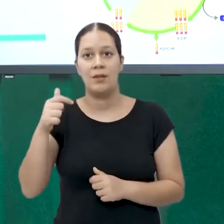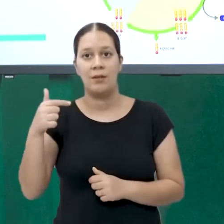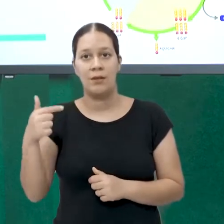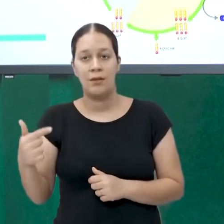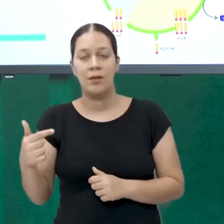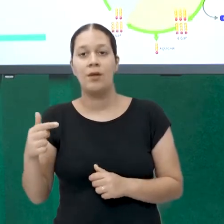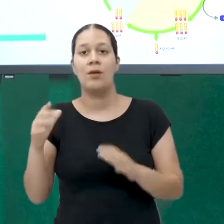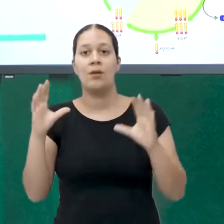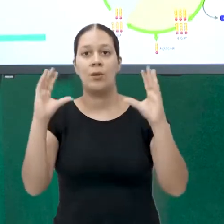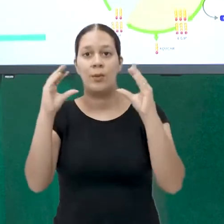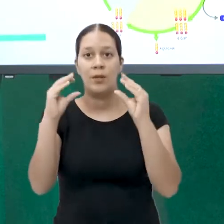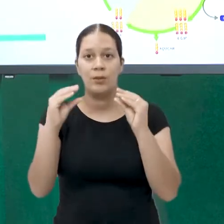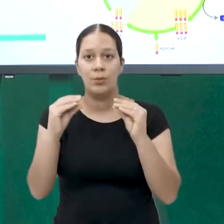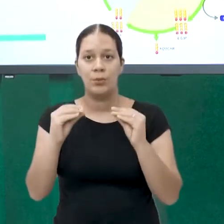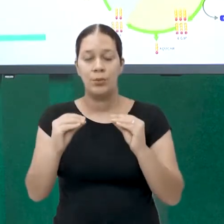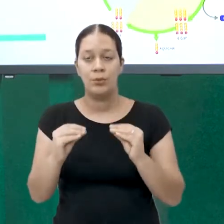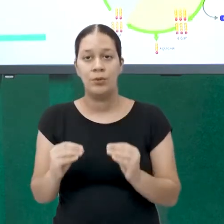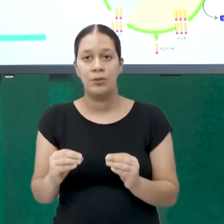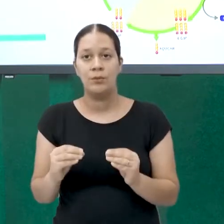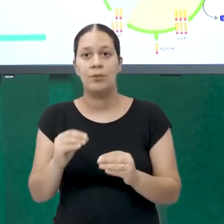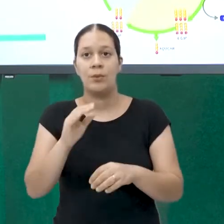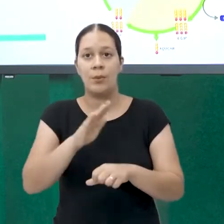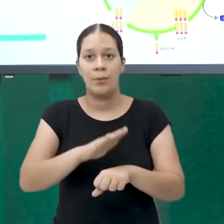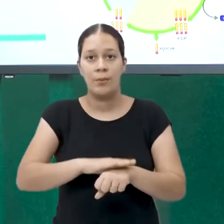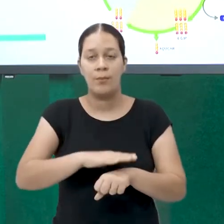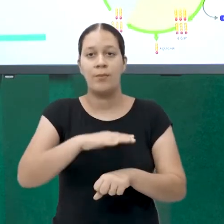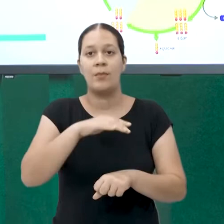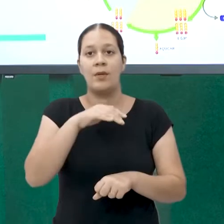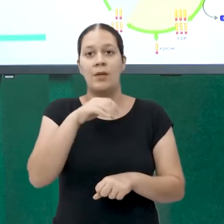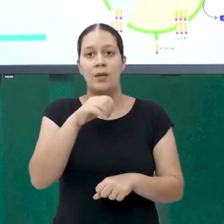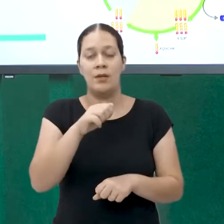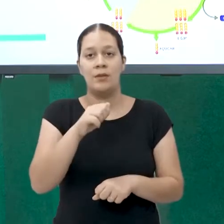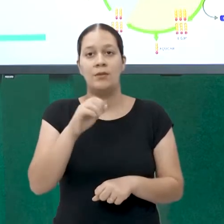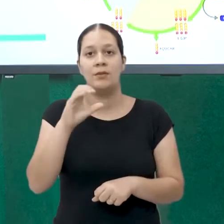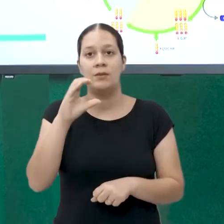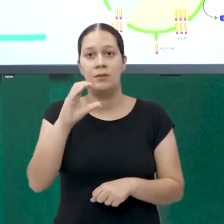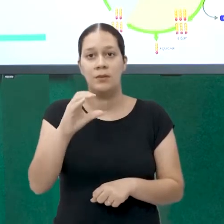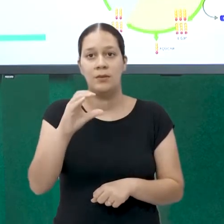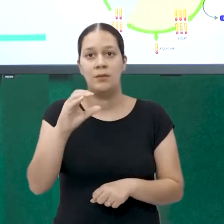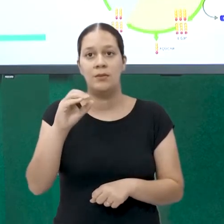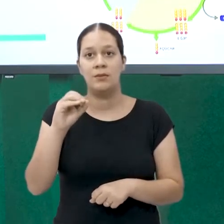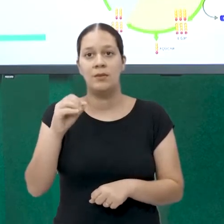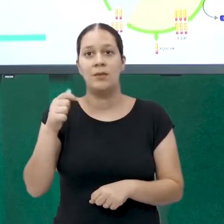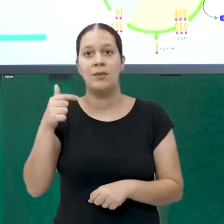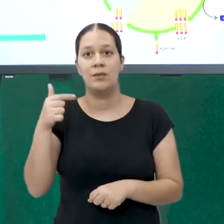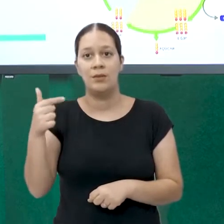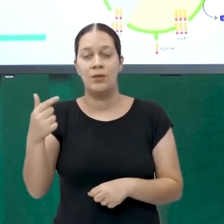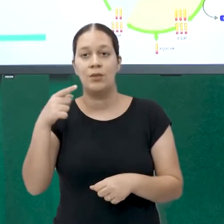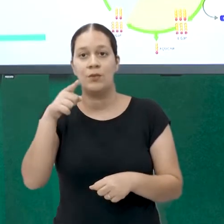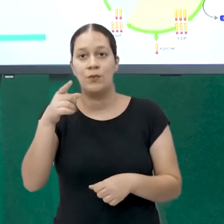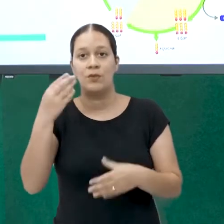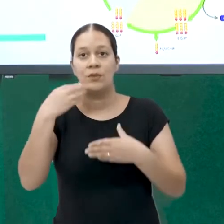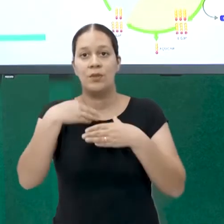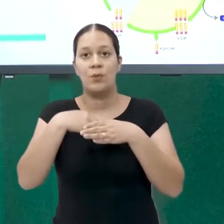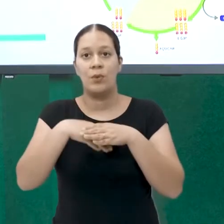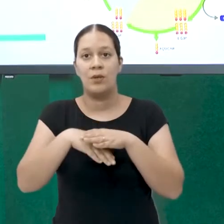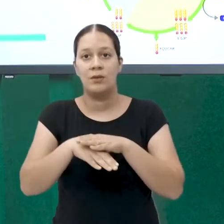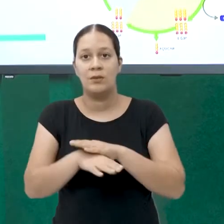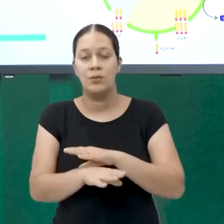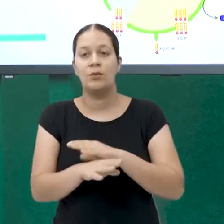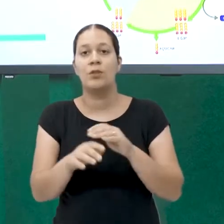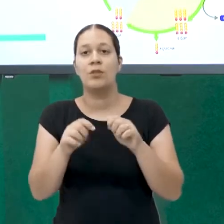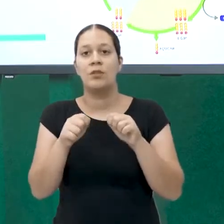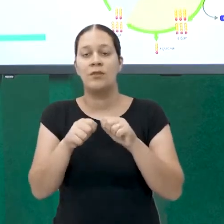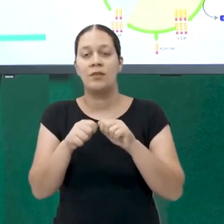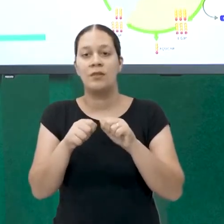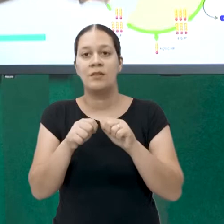noite você pegar o ATP que você produziu, mais o gás carbônico que você absorveu, tá? Que você guardou,